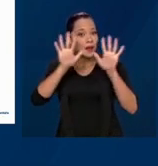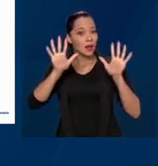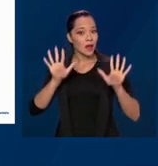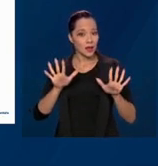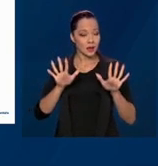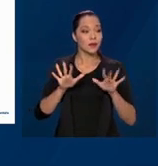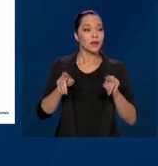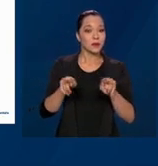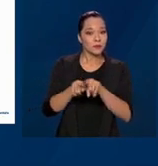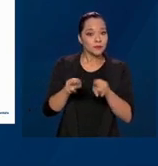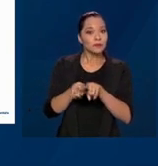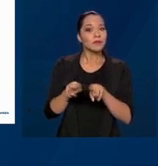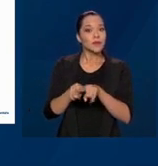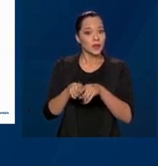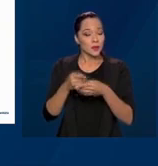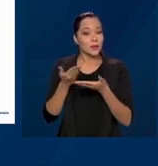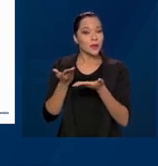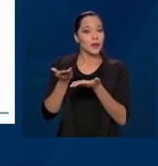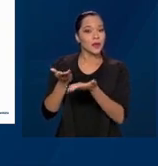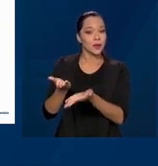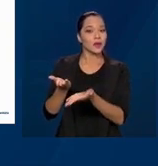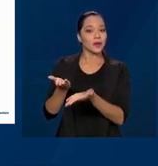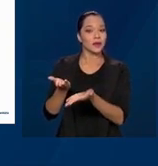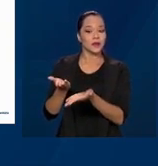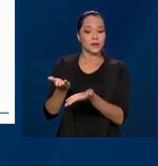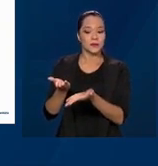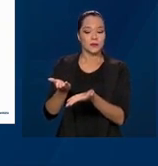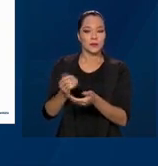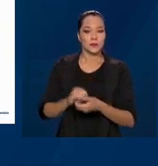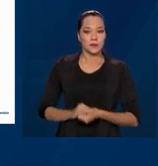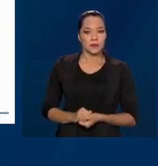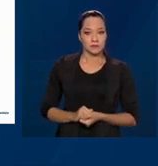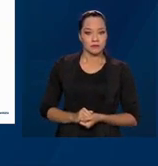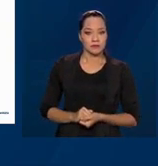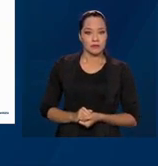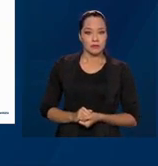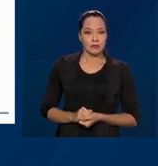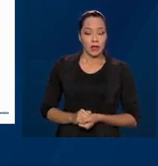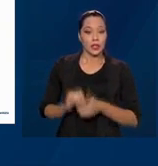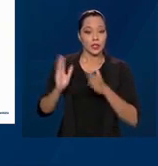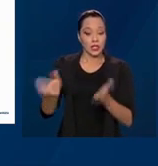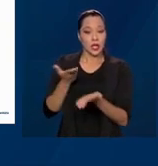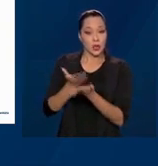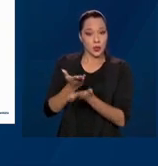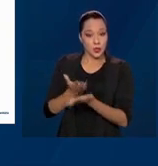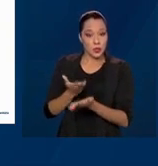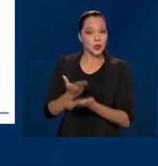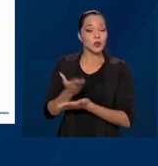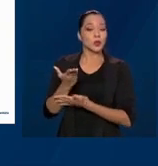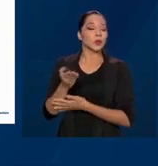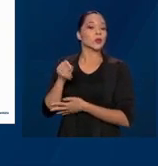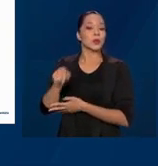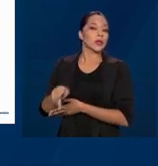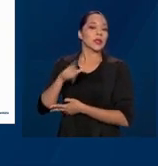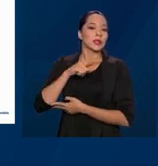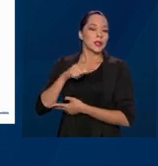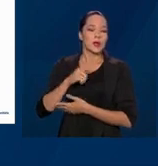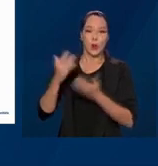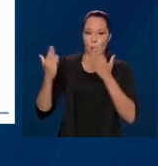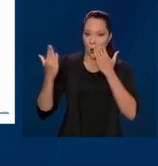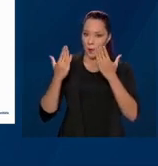fez muito sentido, de que, já que o estudo clínico tem por objetivo